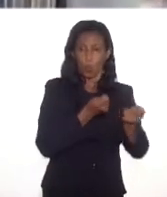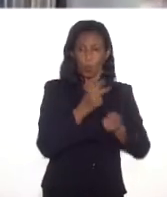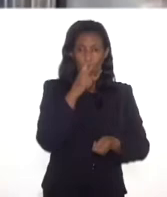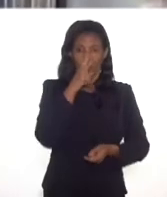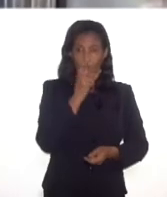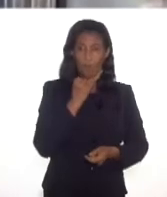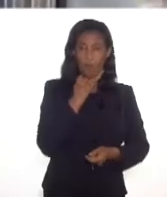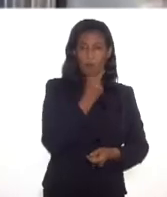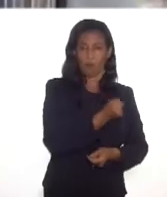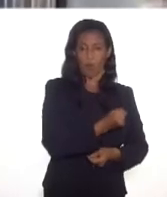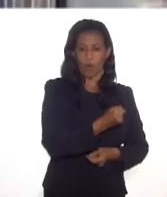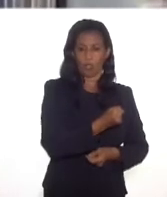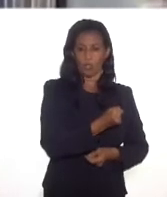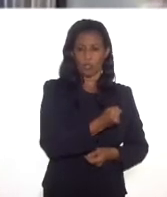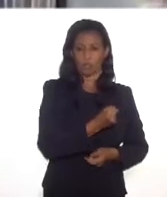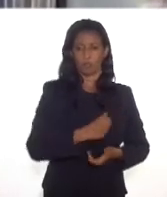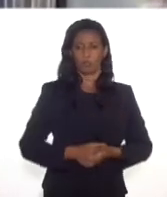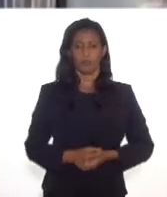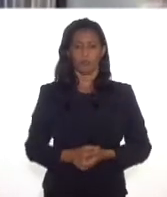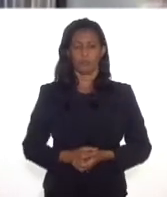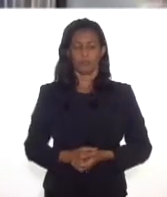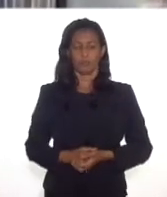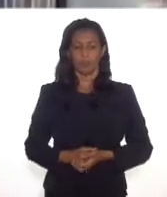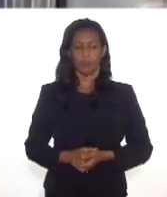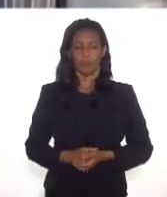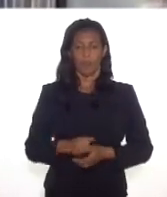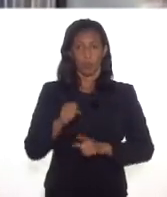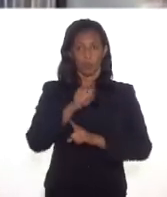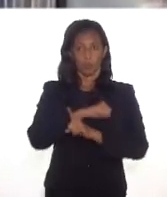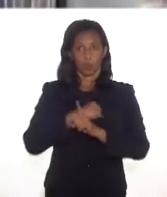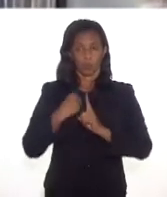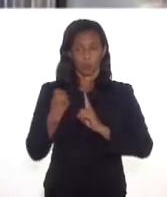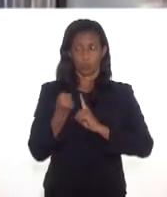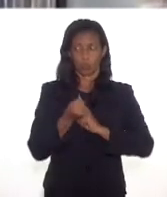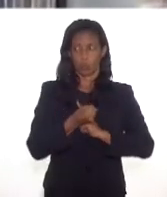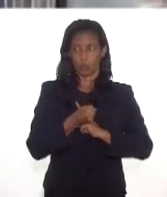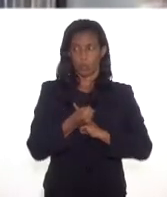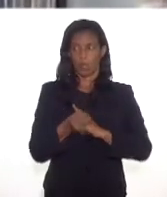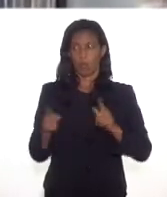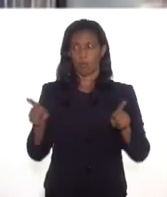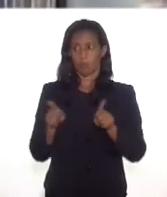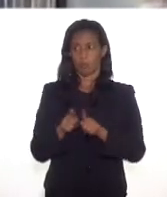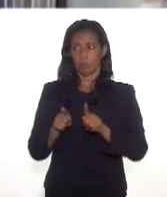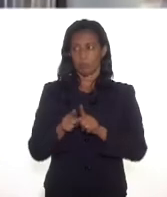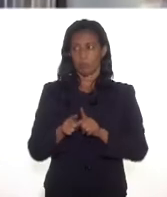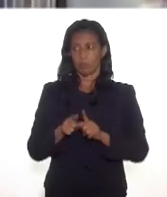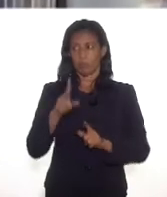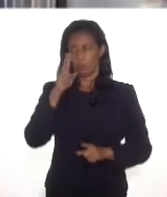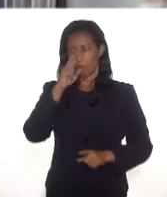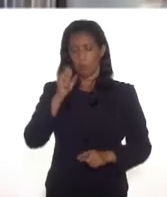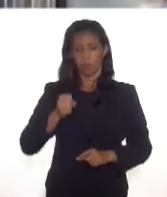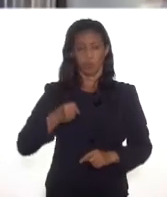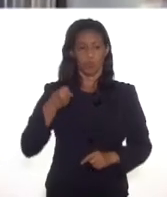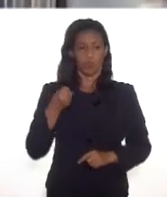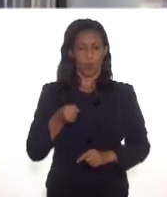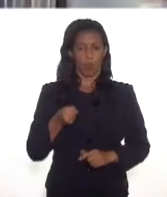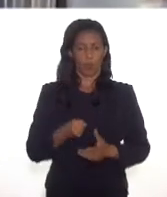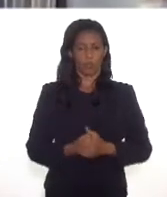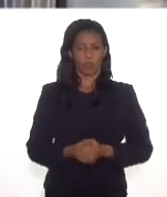forte, um viés social também muito forte. A